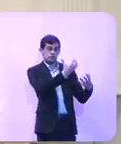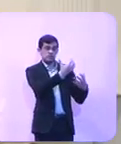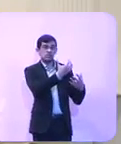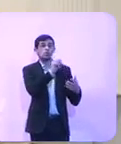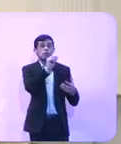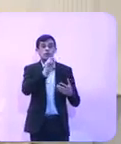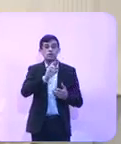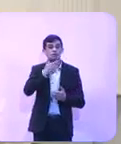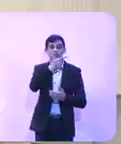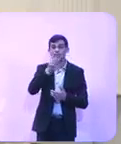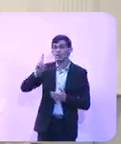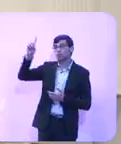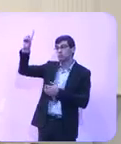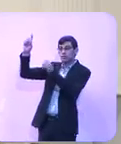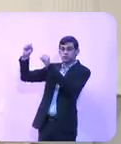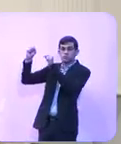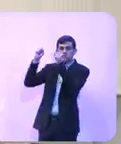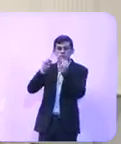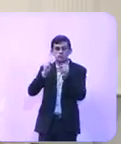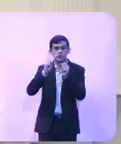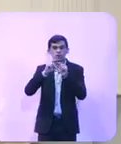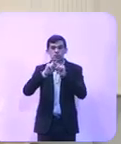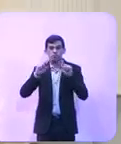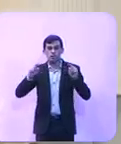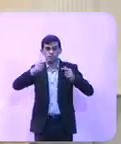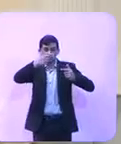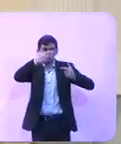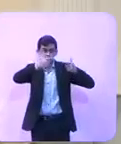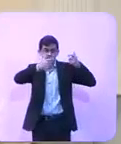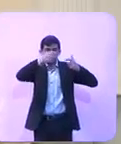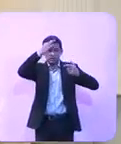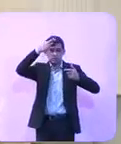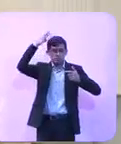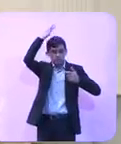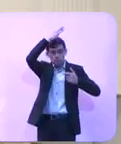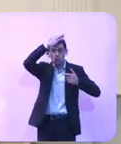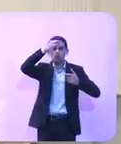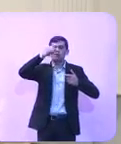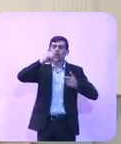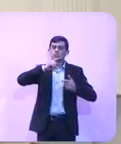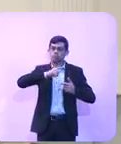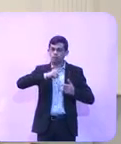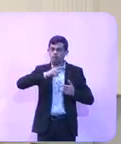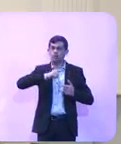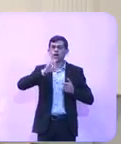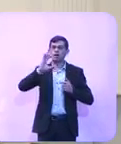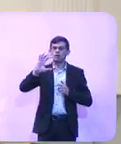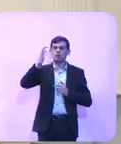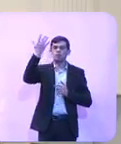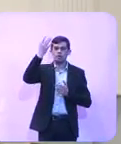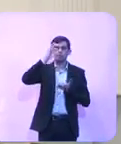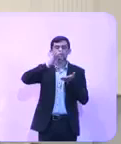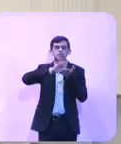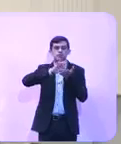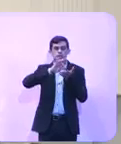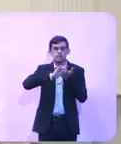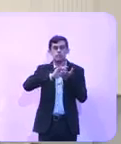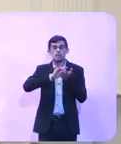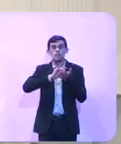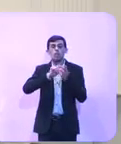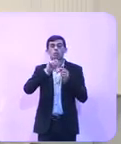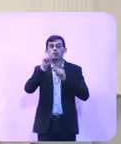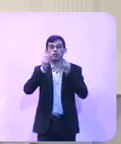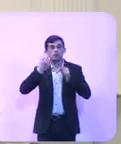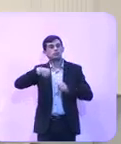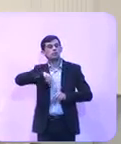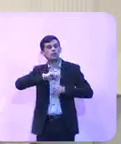todo-poderoso. Mas a batalha espiritual existe e tem vários níveis diferentes para os quais